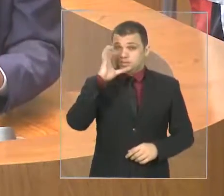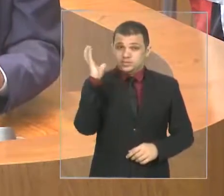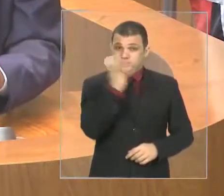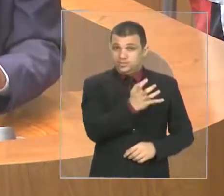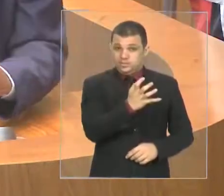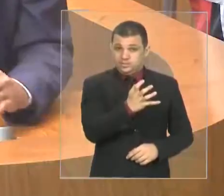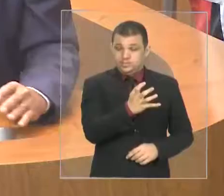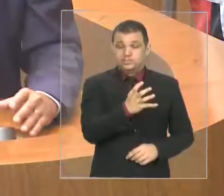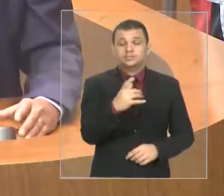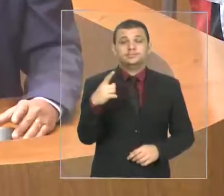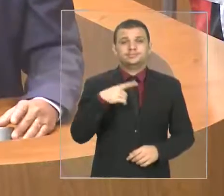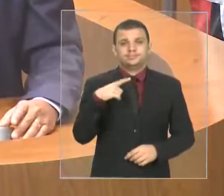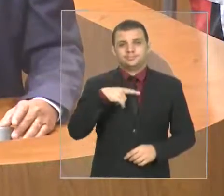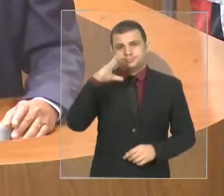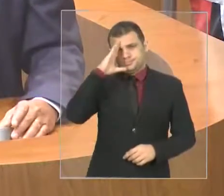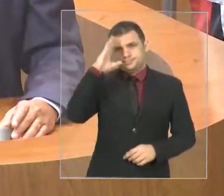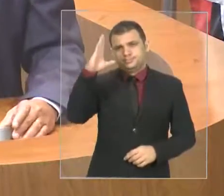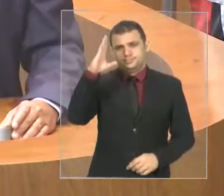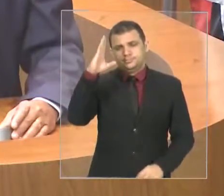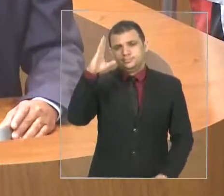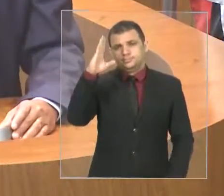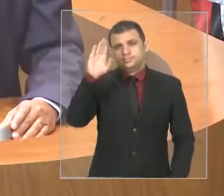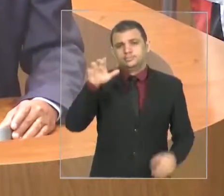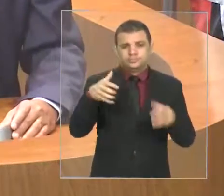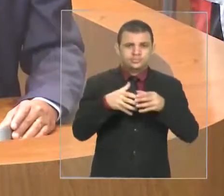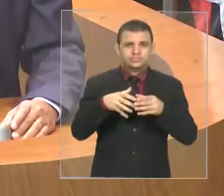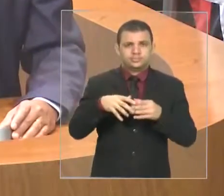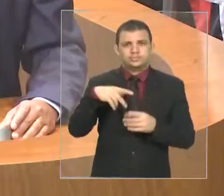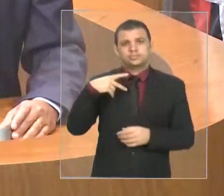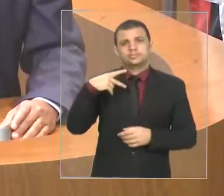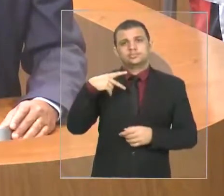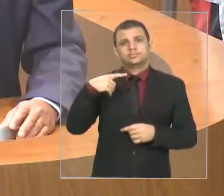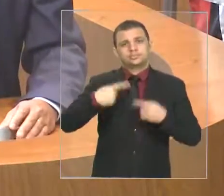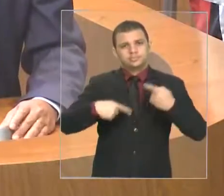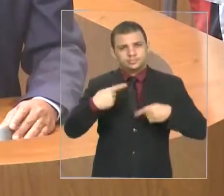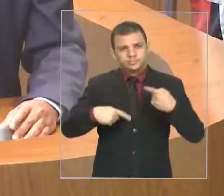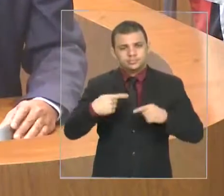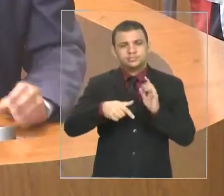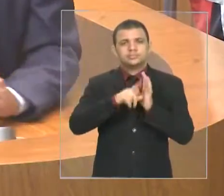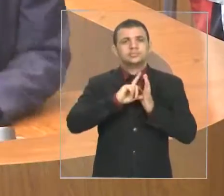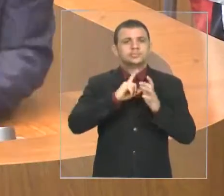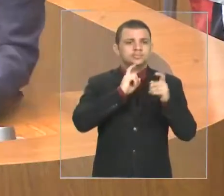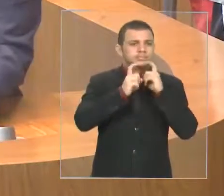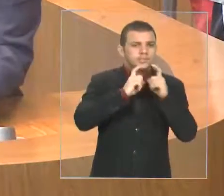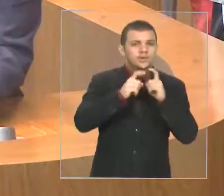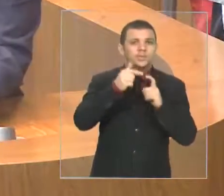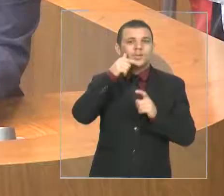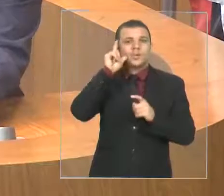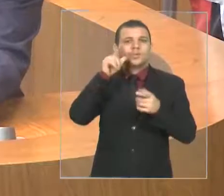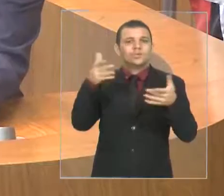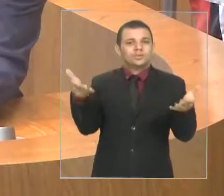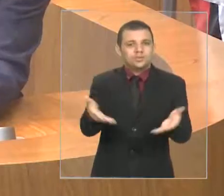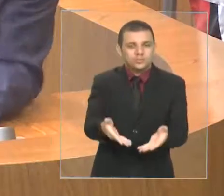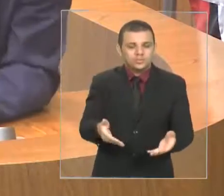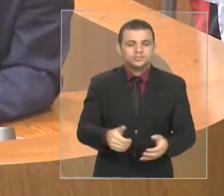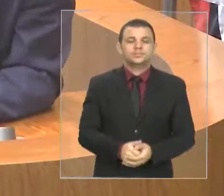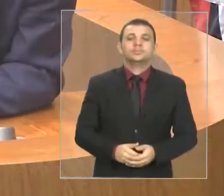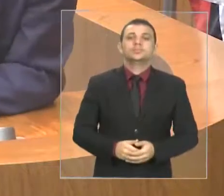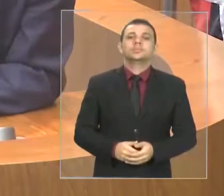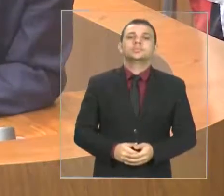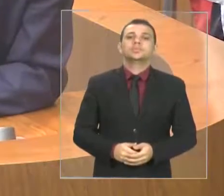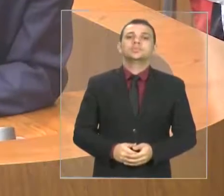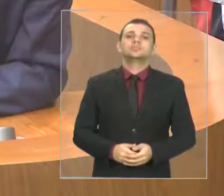não fosse principalmente a classe política ter debatido de ontem para hoje, muito